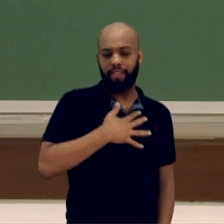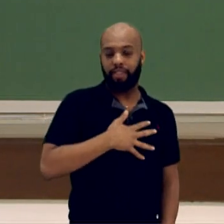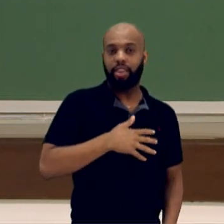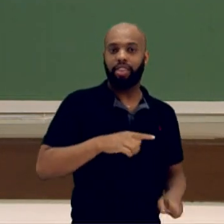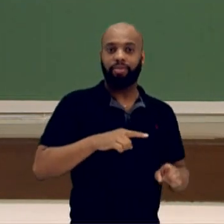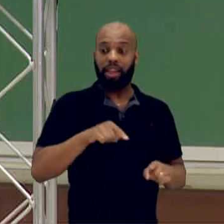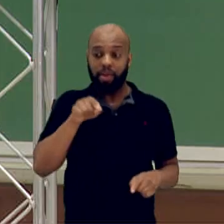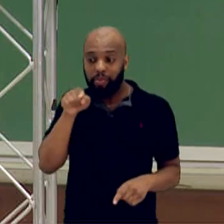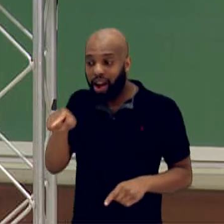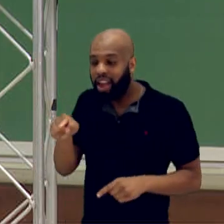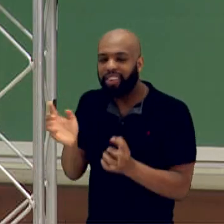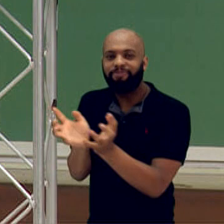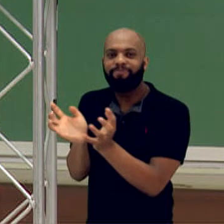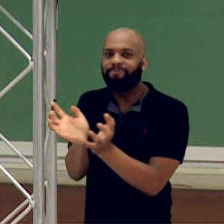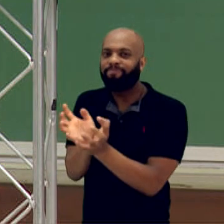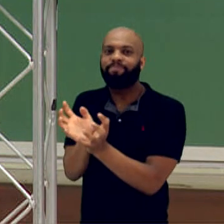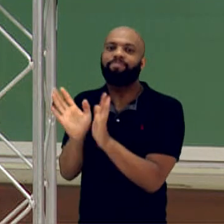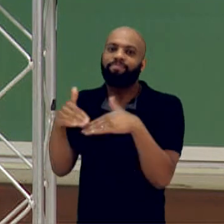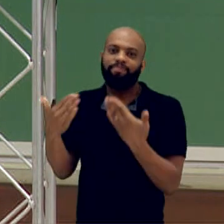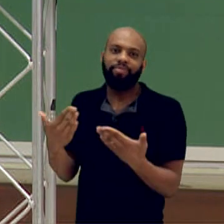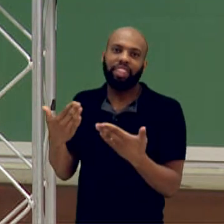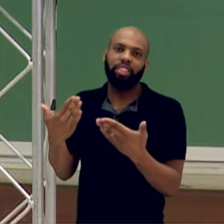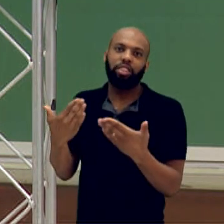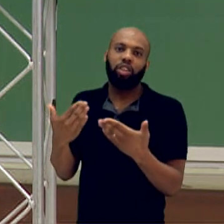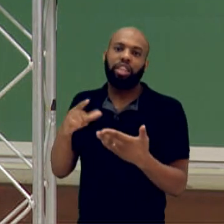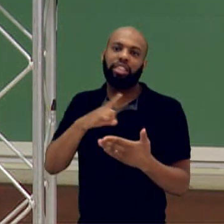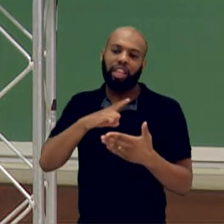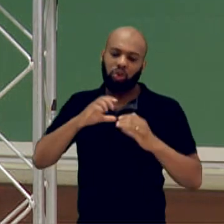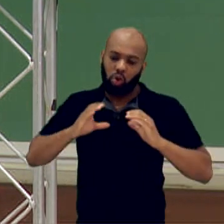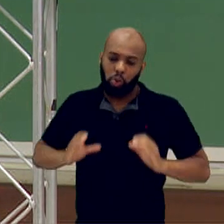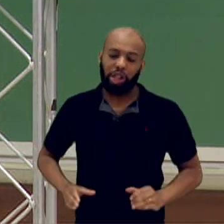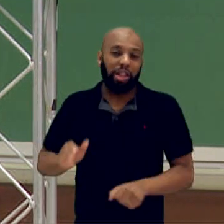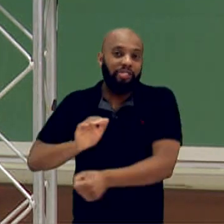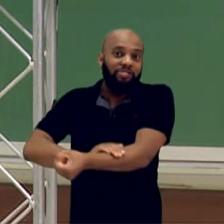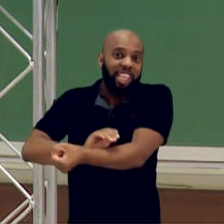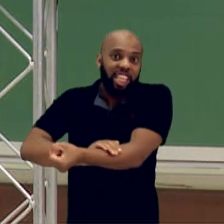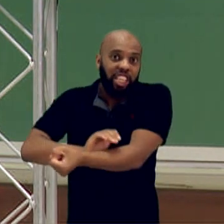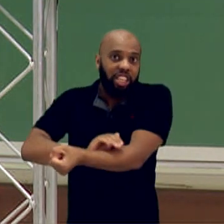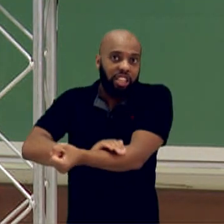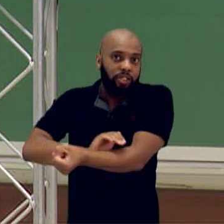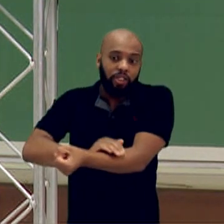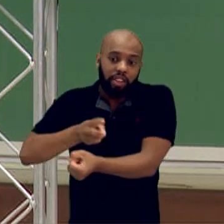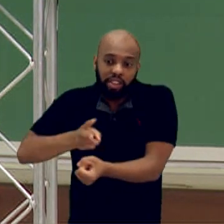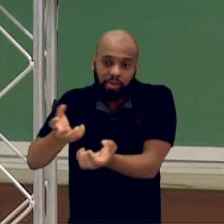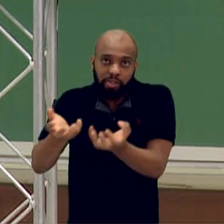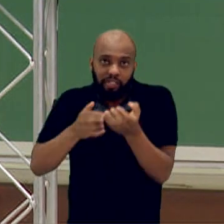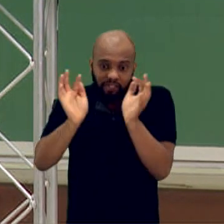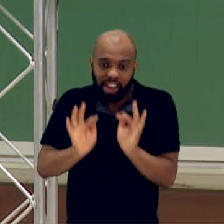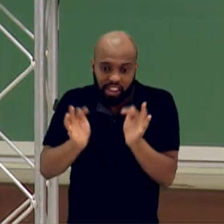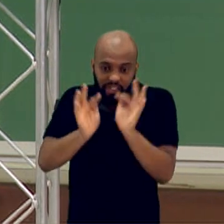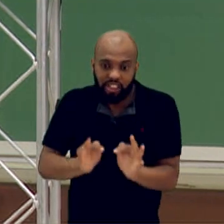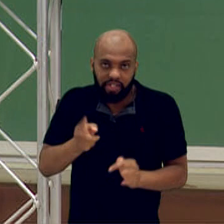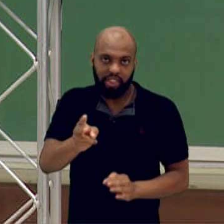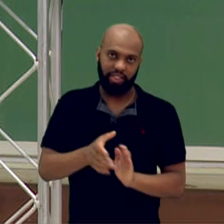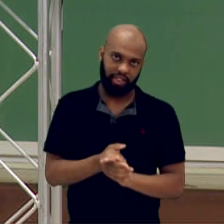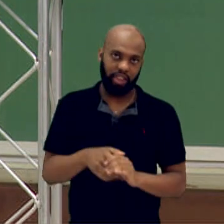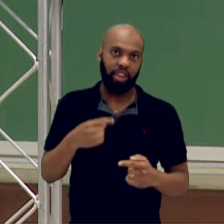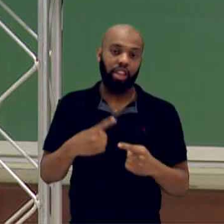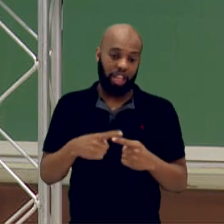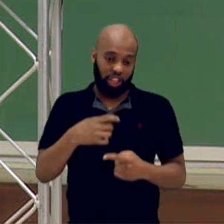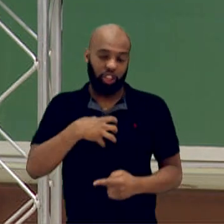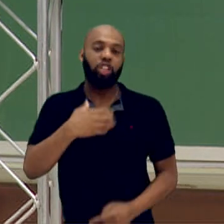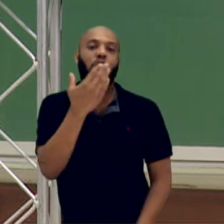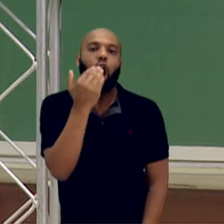os estoicos, acaba tendo comportamentos viciantes, os vícios. Né? Por exemplo, na